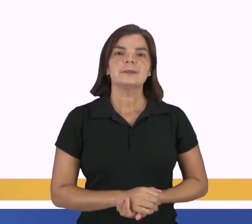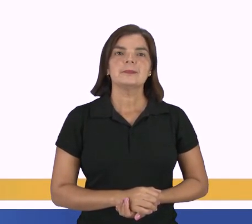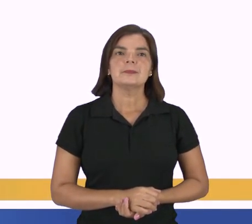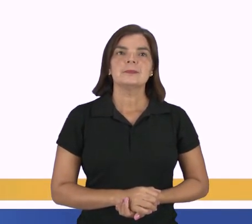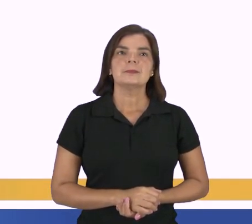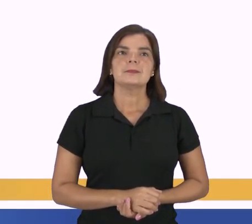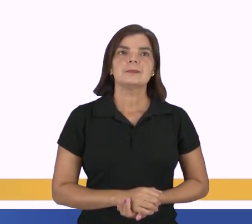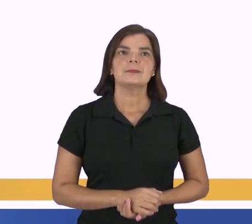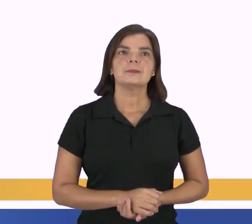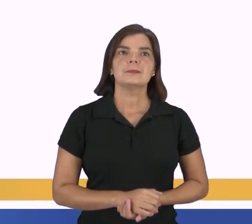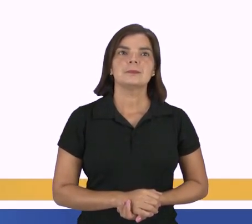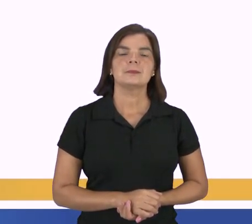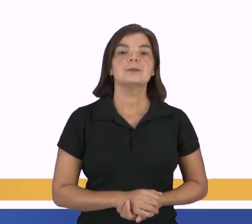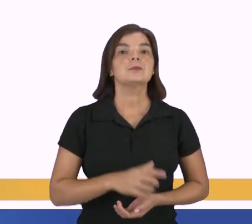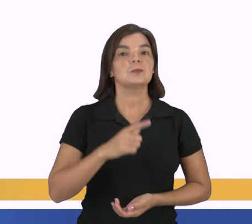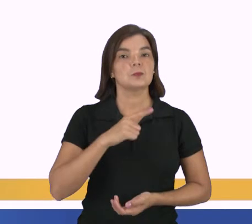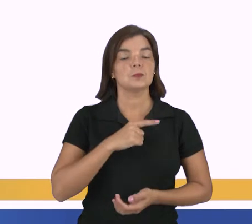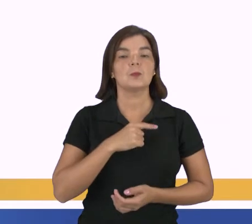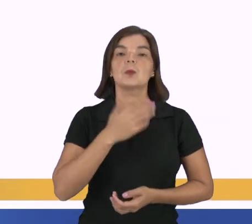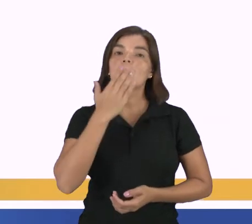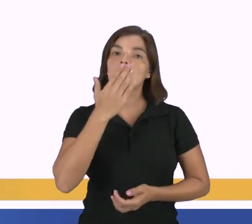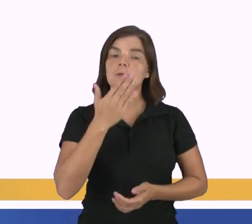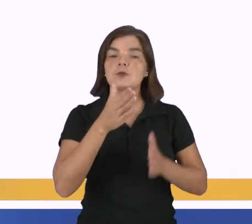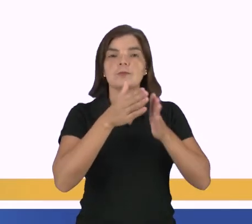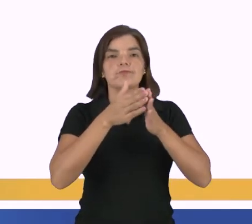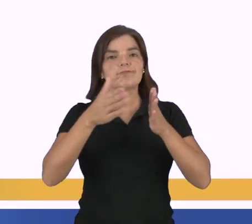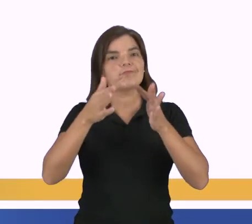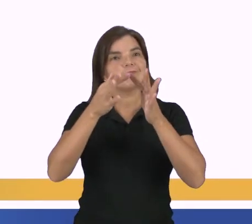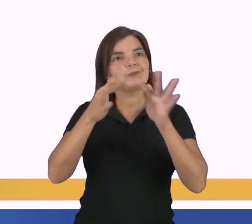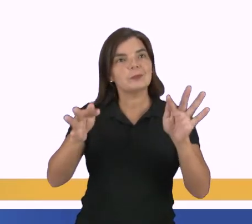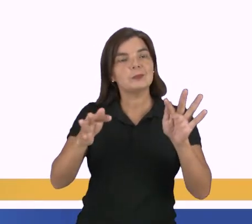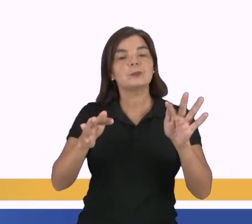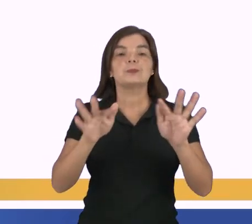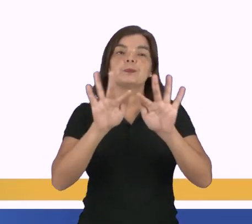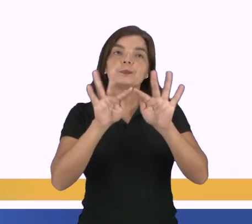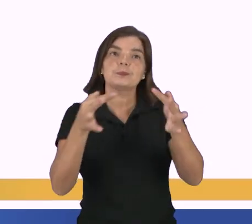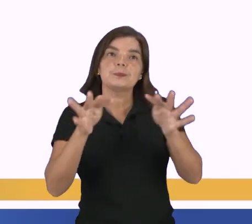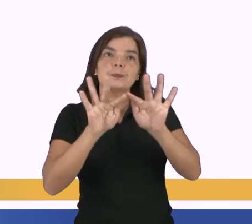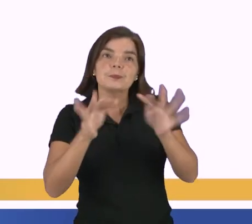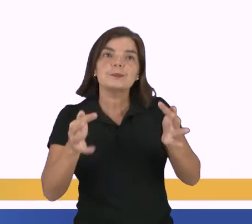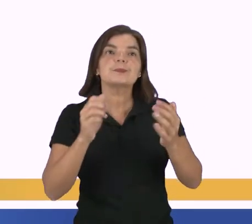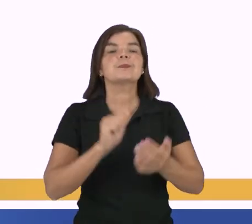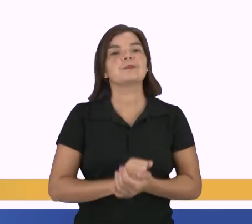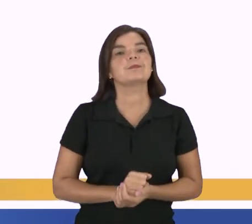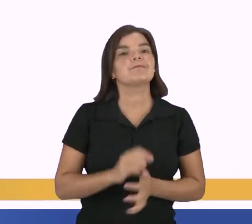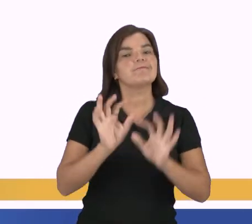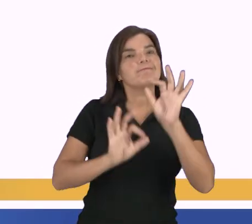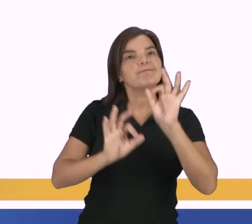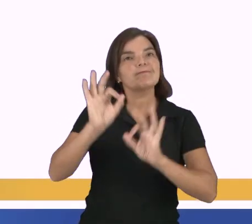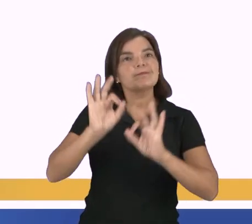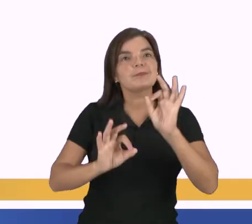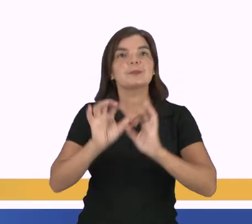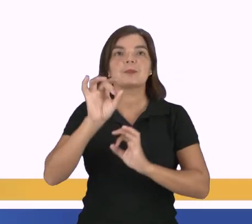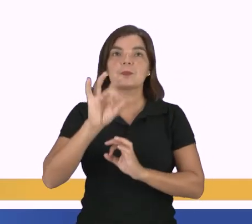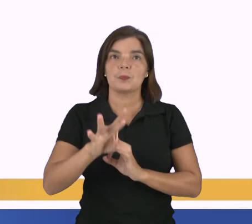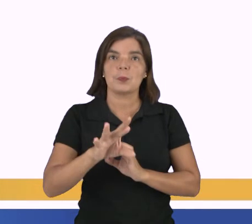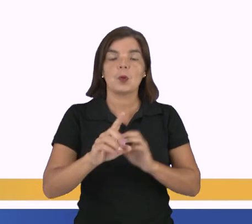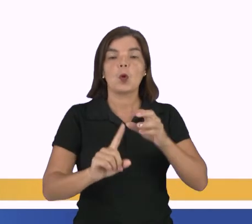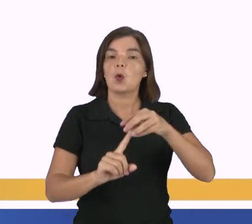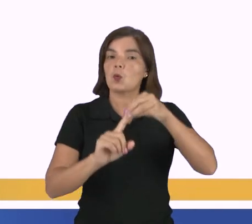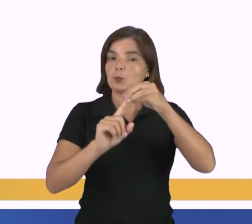Vamos seguir. Nós temos aqui os tipos de períodos. Os períodos simples é formado por somente uma